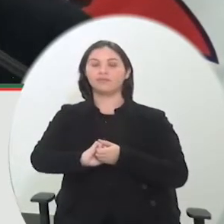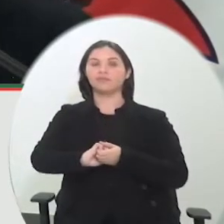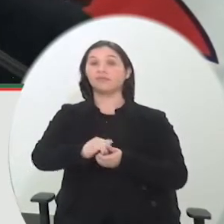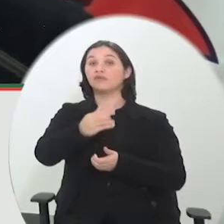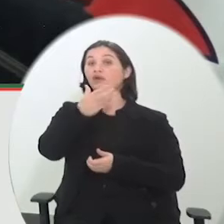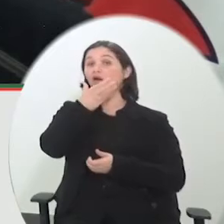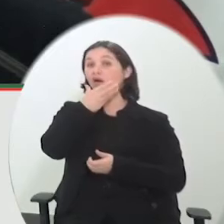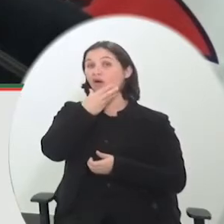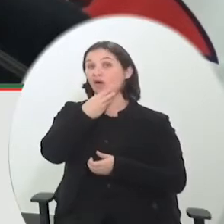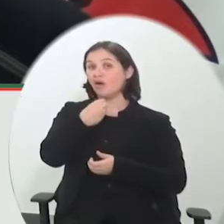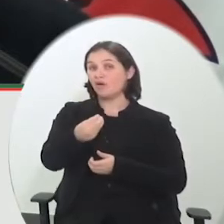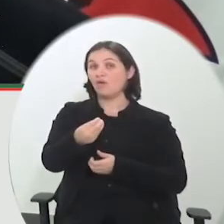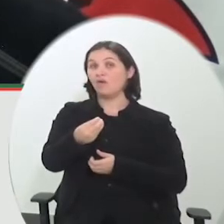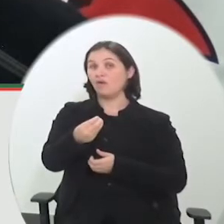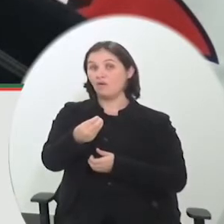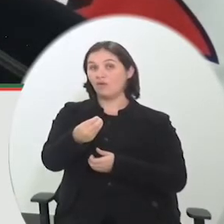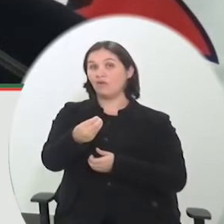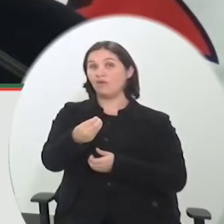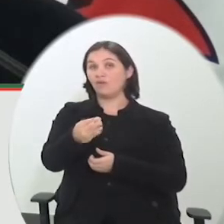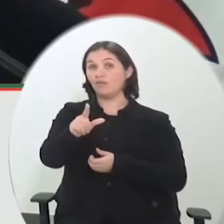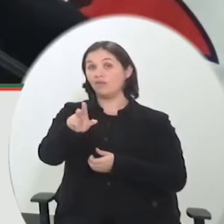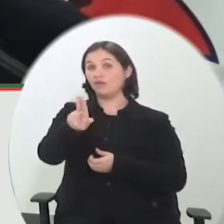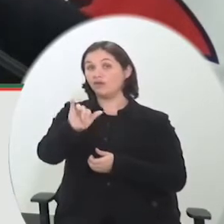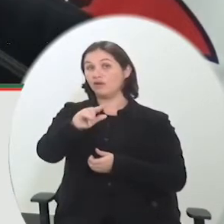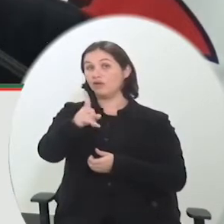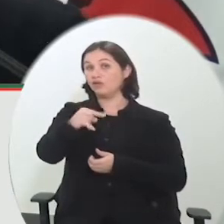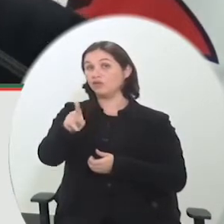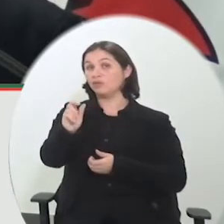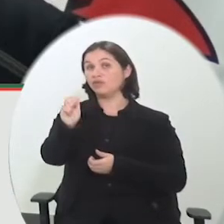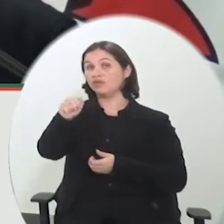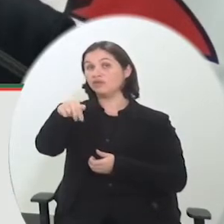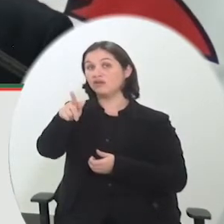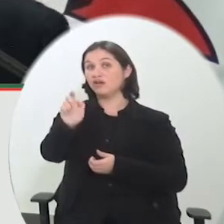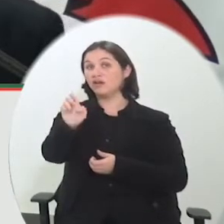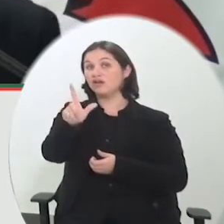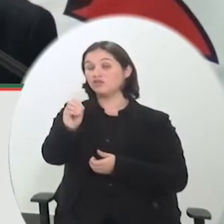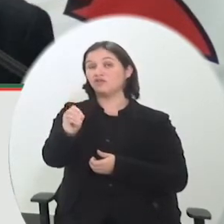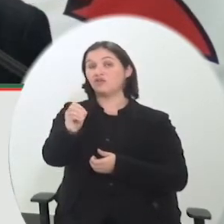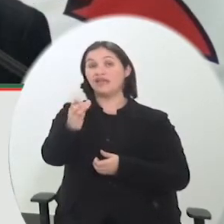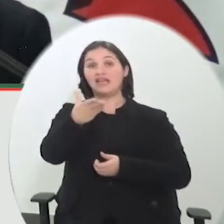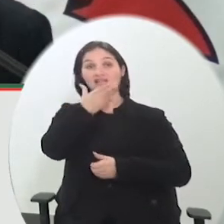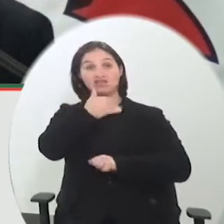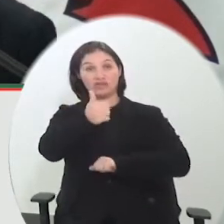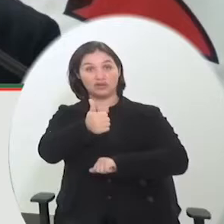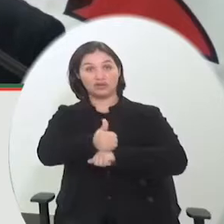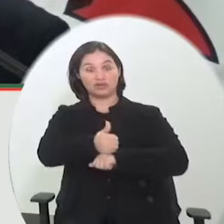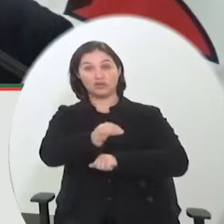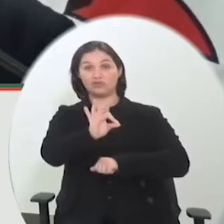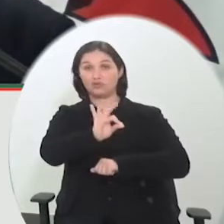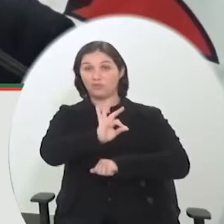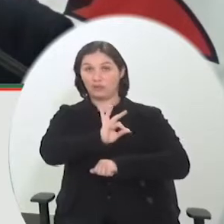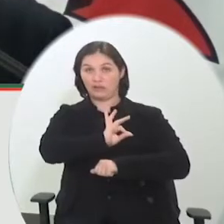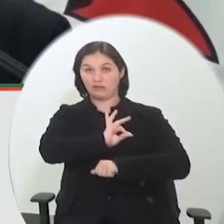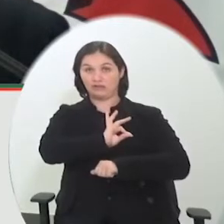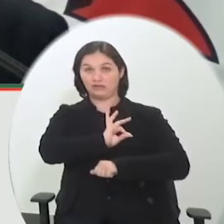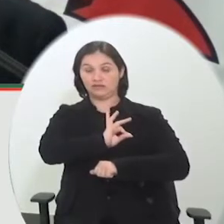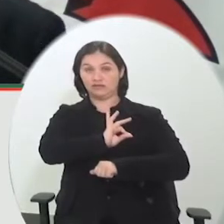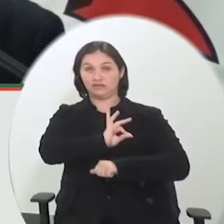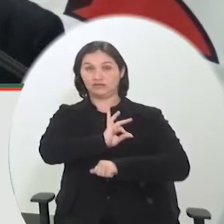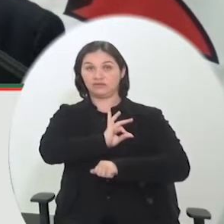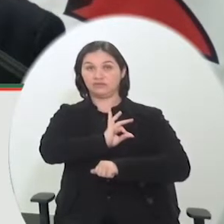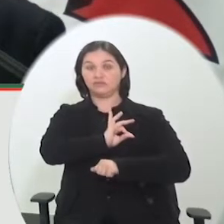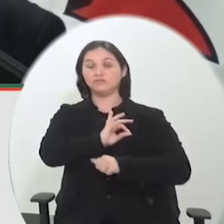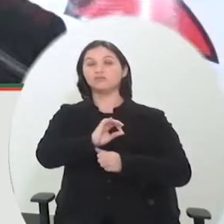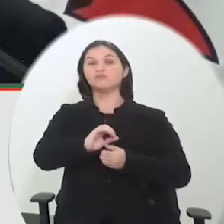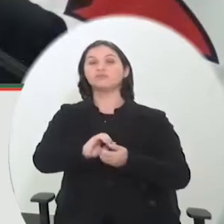excelentíssimo senhor Luiz Ângelo de Assis Lacerda Moreira, diretor de Polícia do Litoral, em nome de